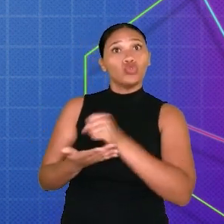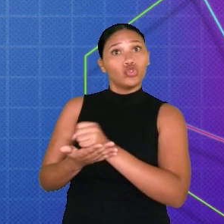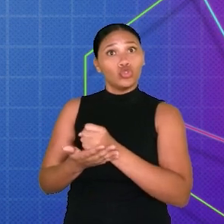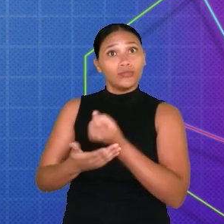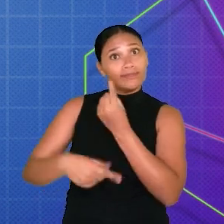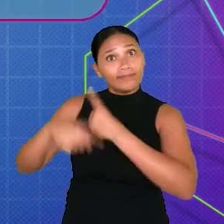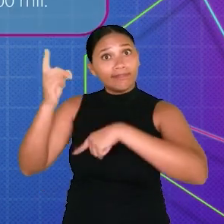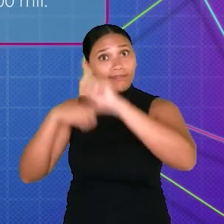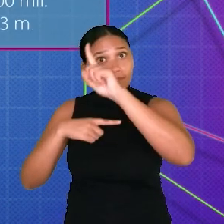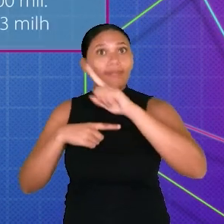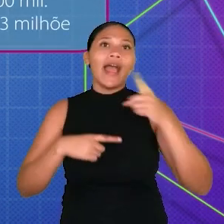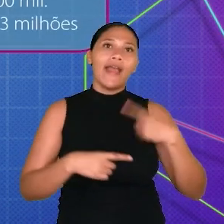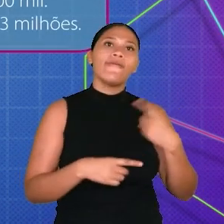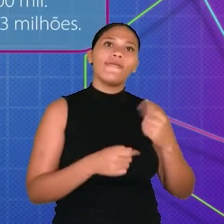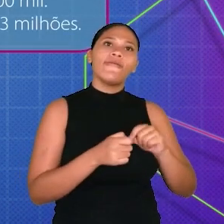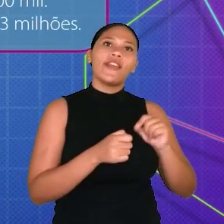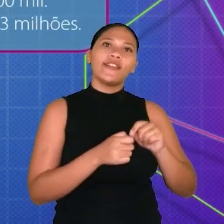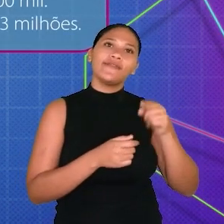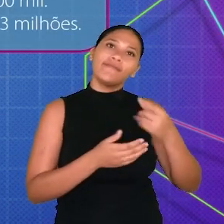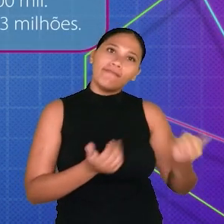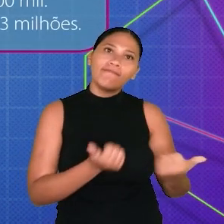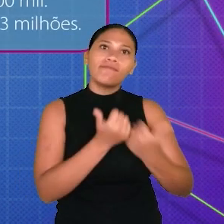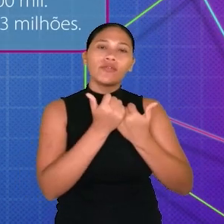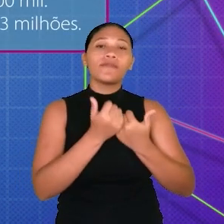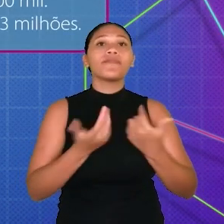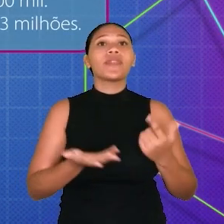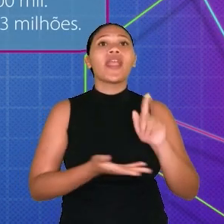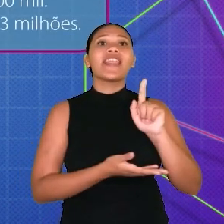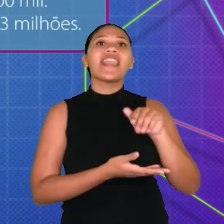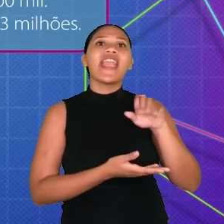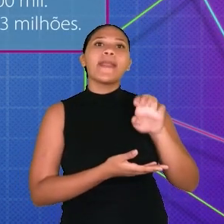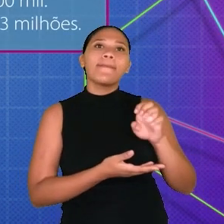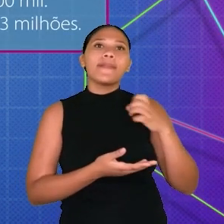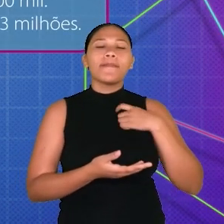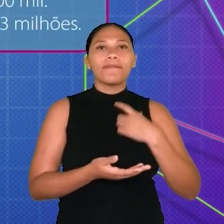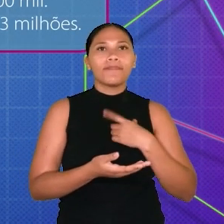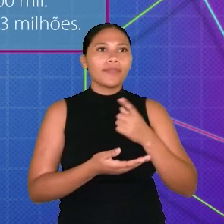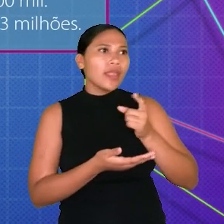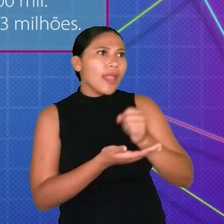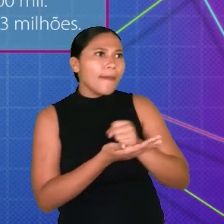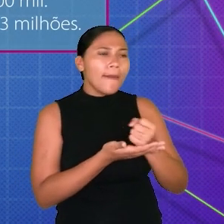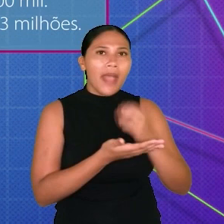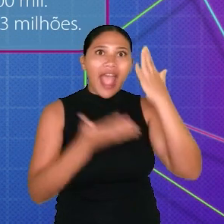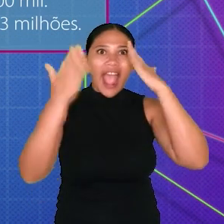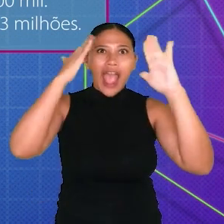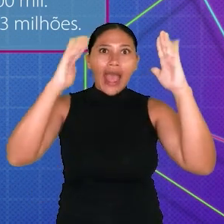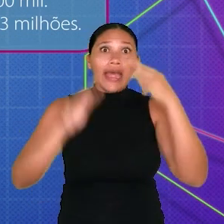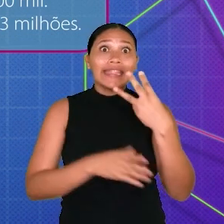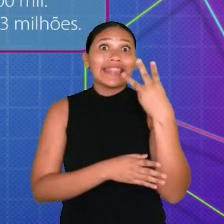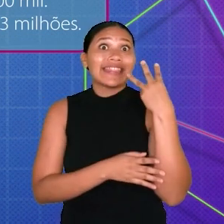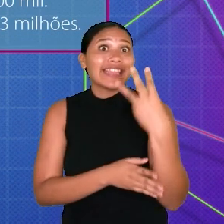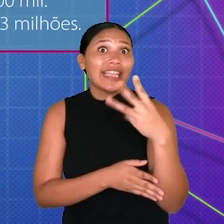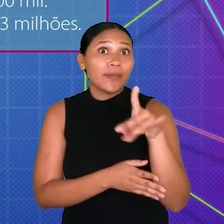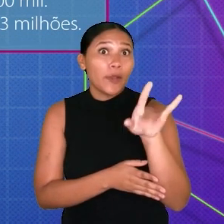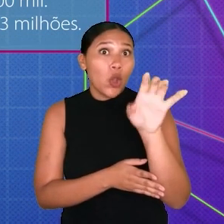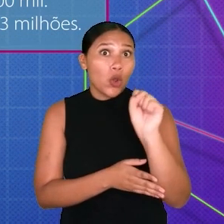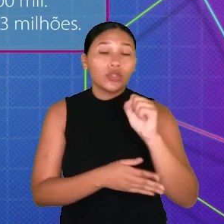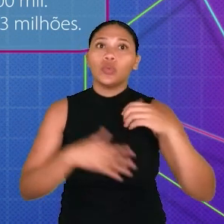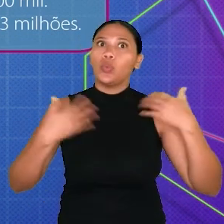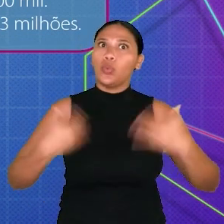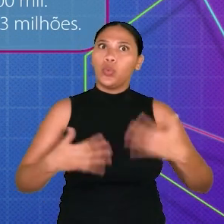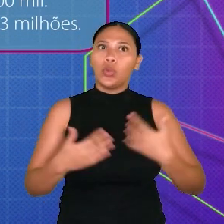Adventure, posteriormente chamado de Broken Age, um game de aventura de apontar e clicar que arrecadou 3 milhões, sendo